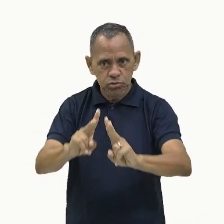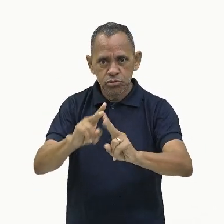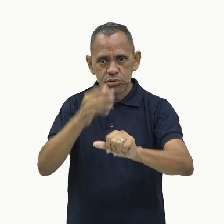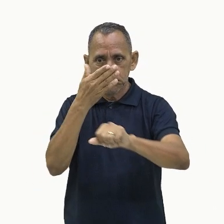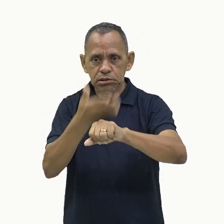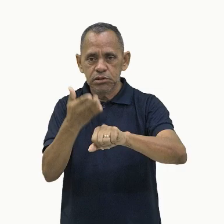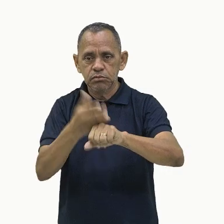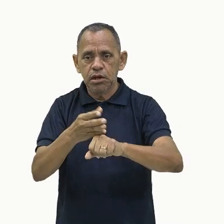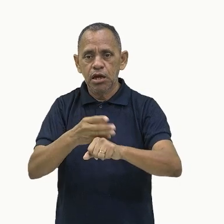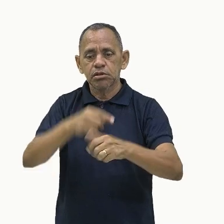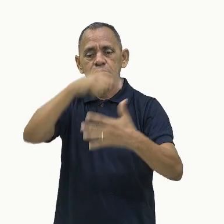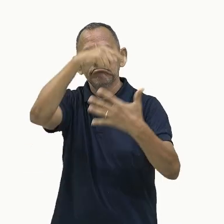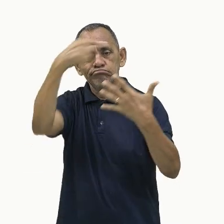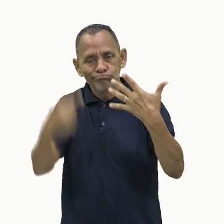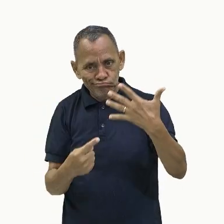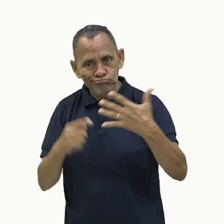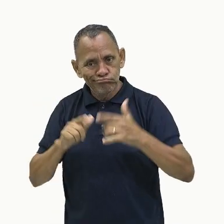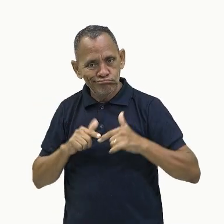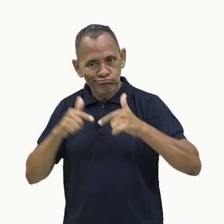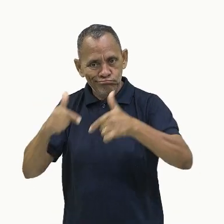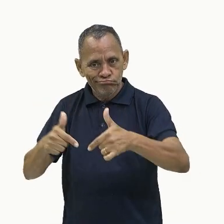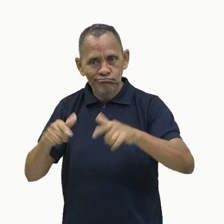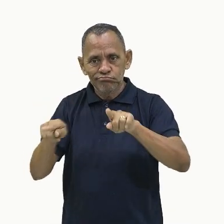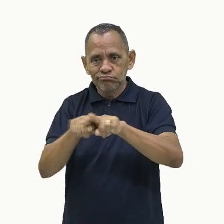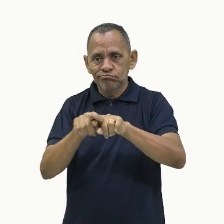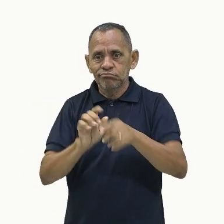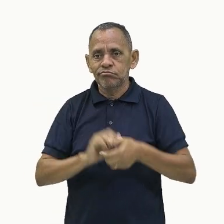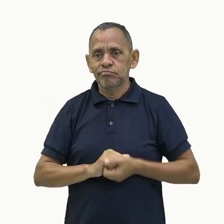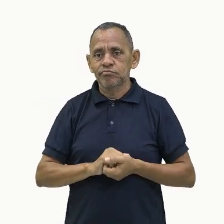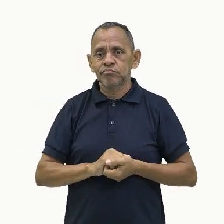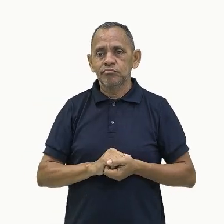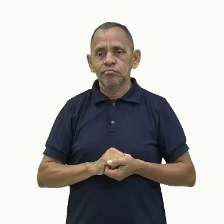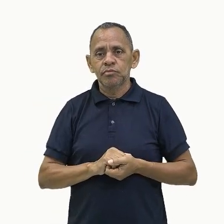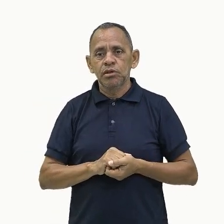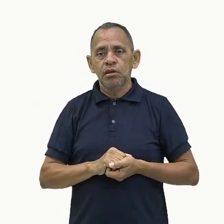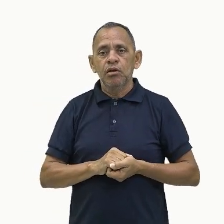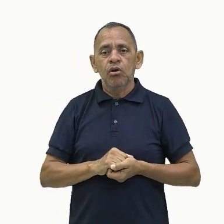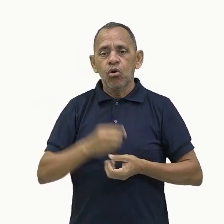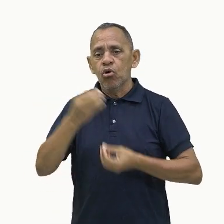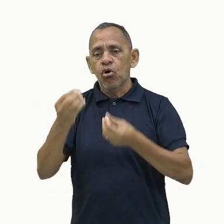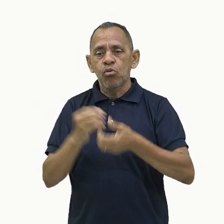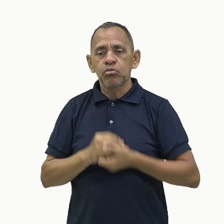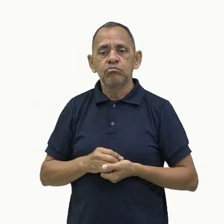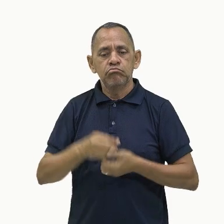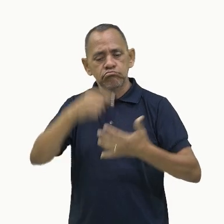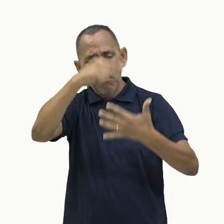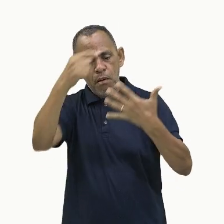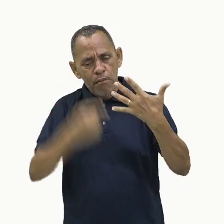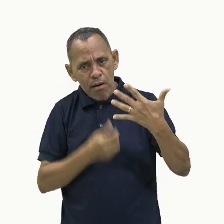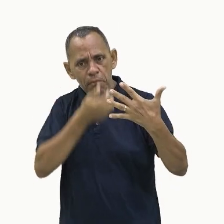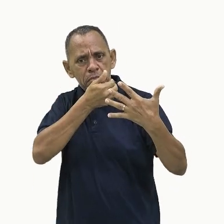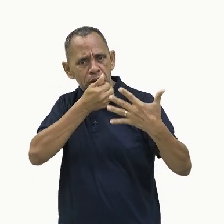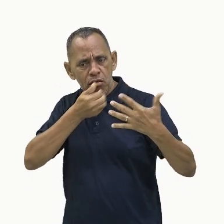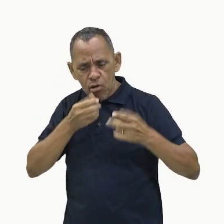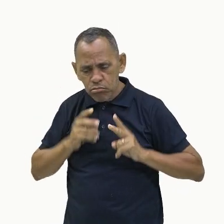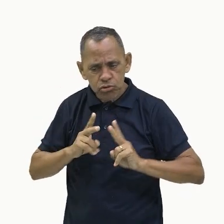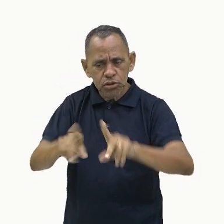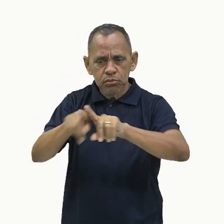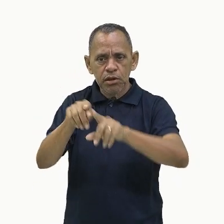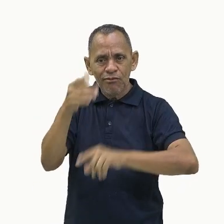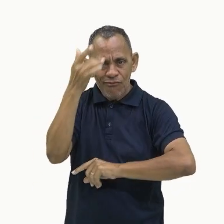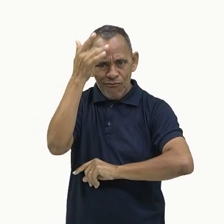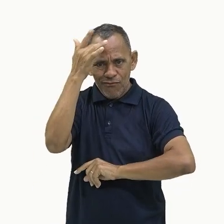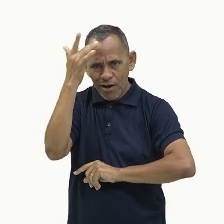dessas atividades, né? A gente vê, então, como na forma de melhorias contínuas e uma facilidade de